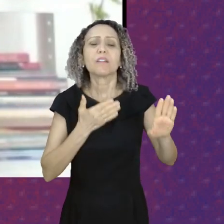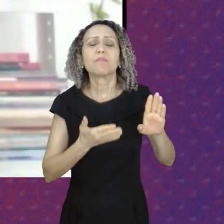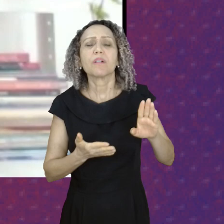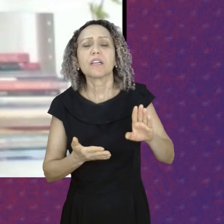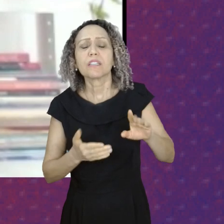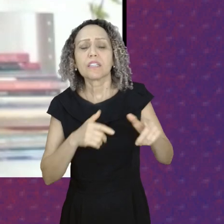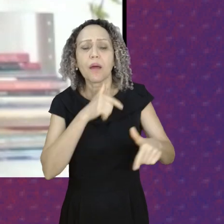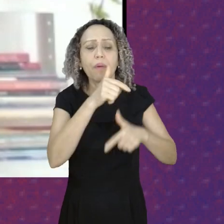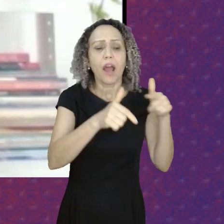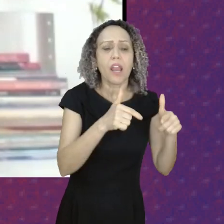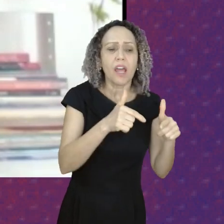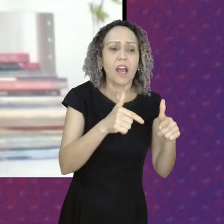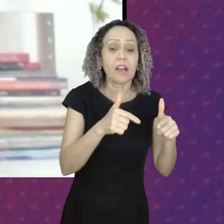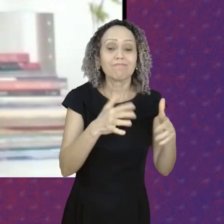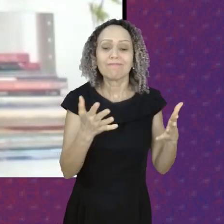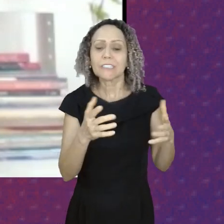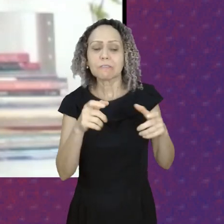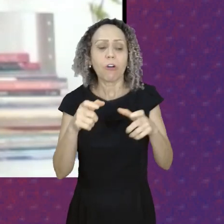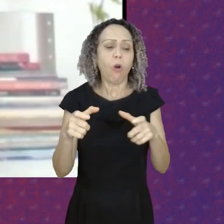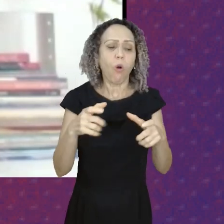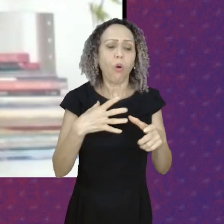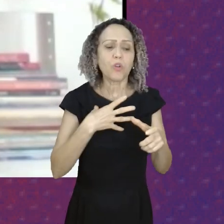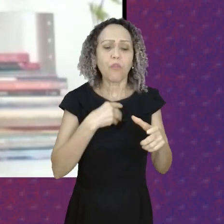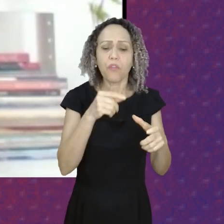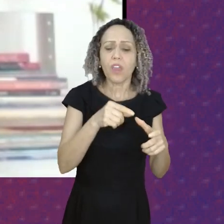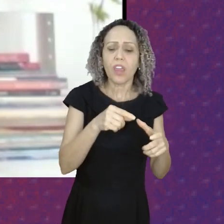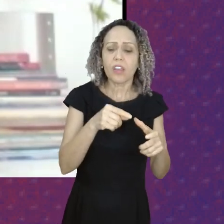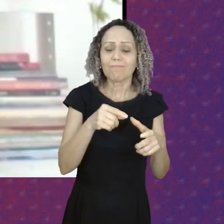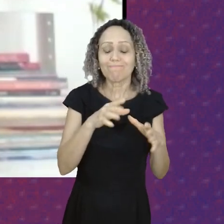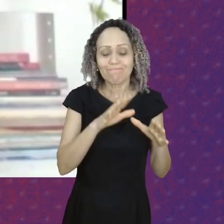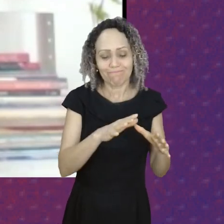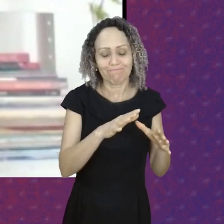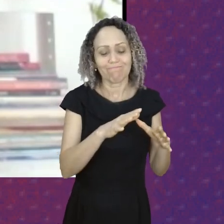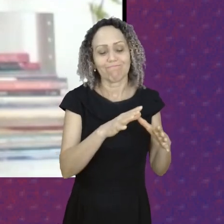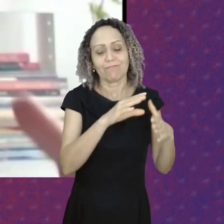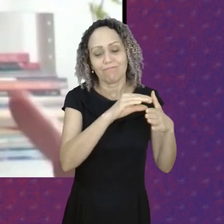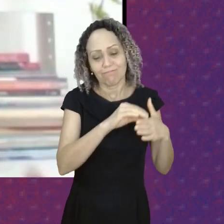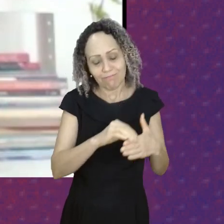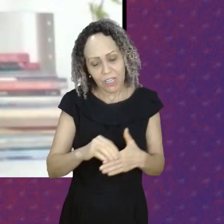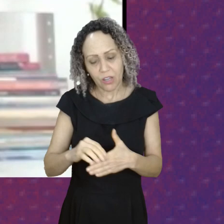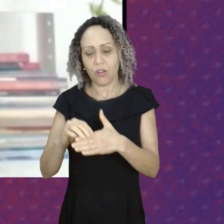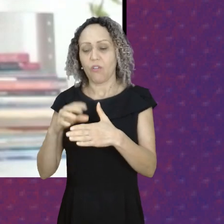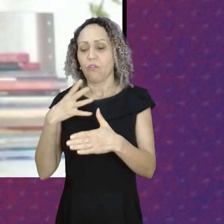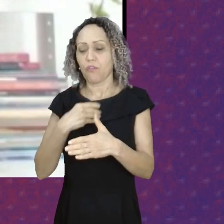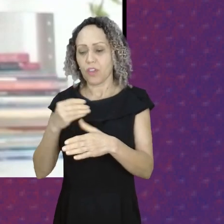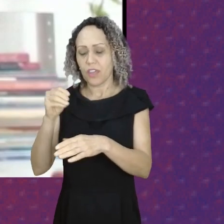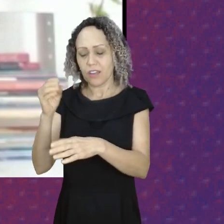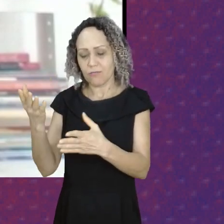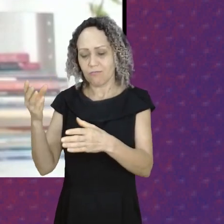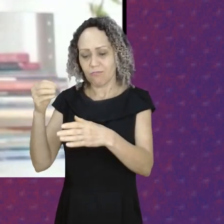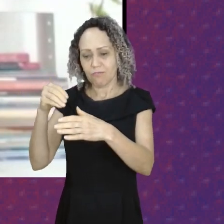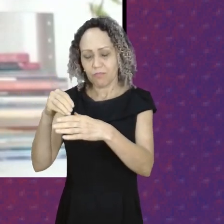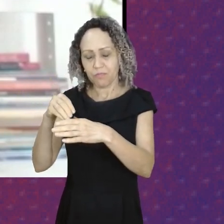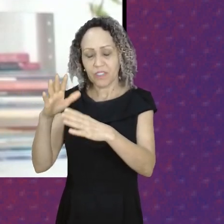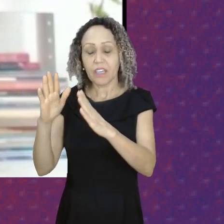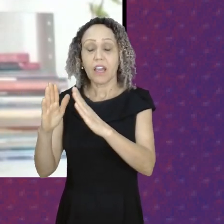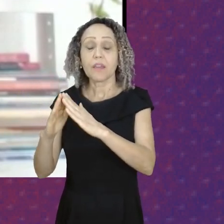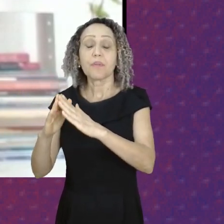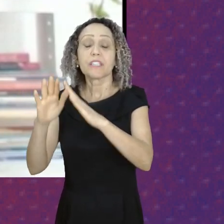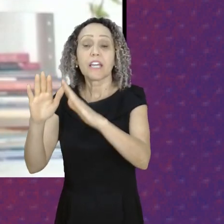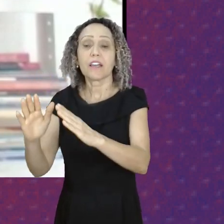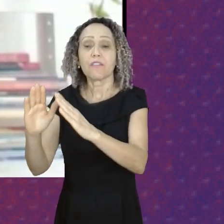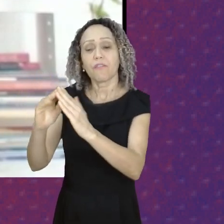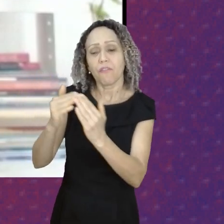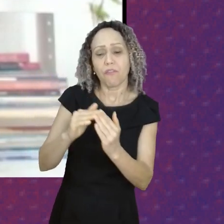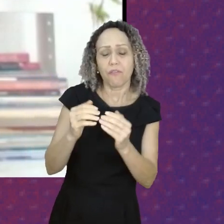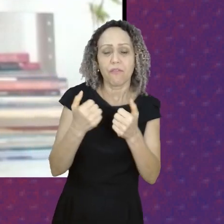casas não têm condição de atendimento dessas crianças. Isso são situações indignas para responder o